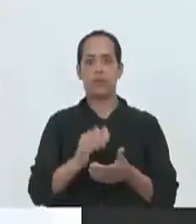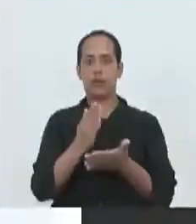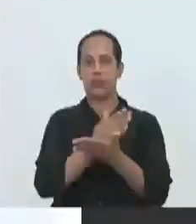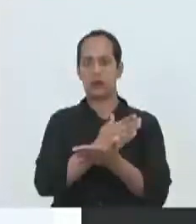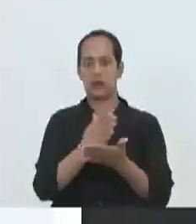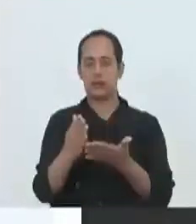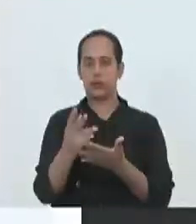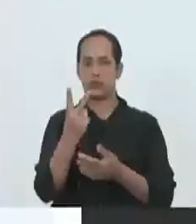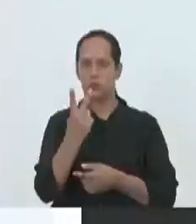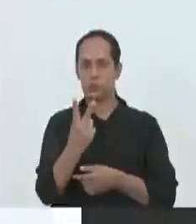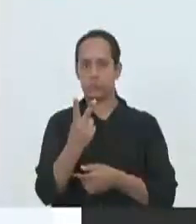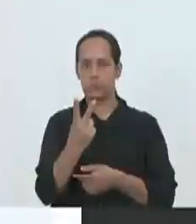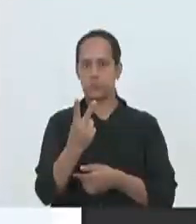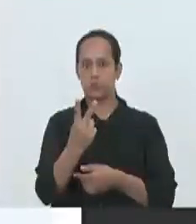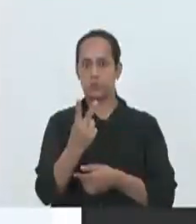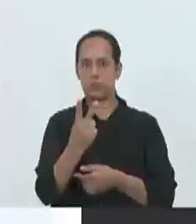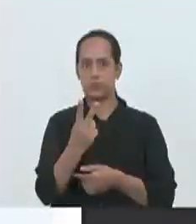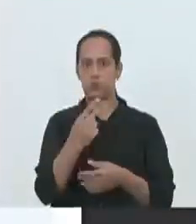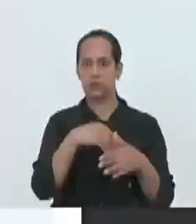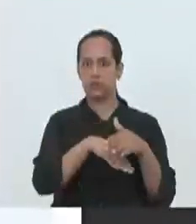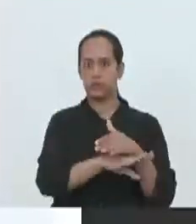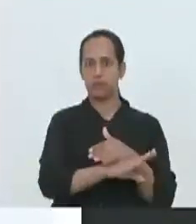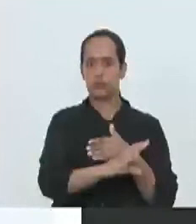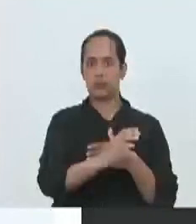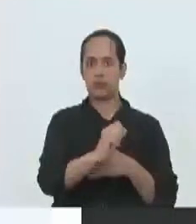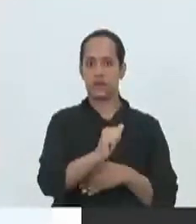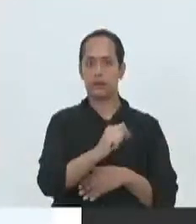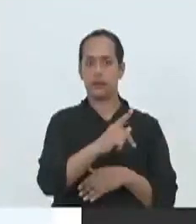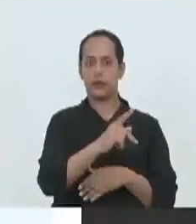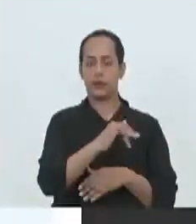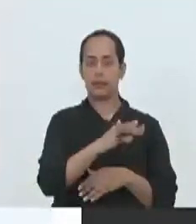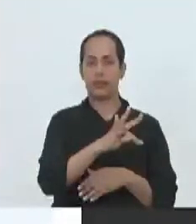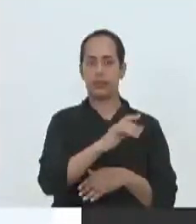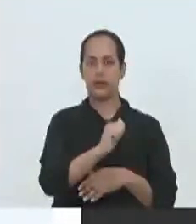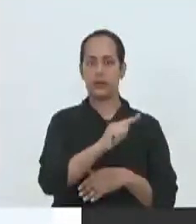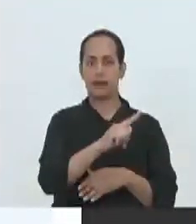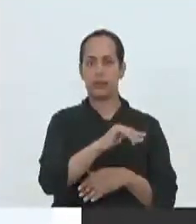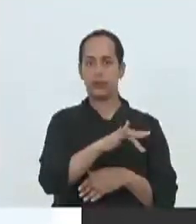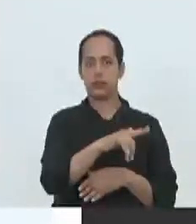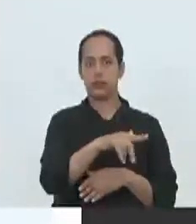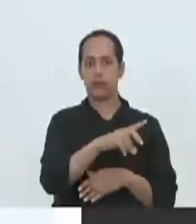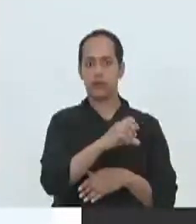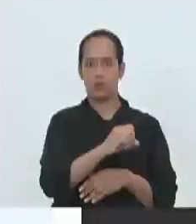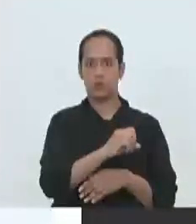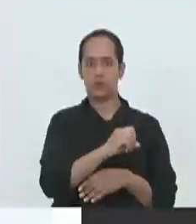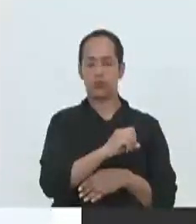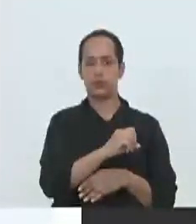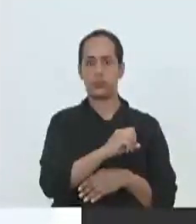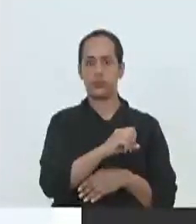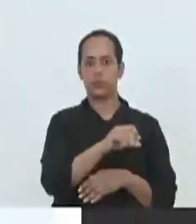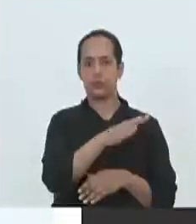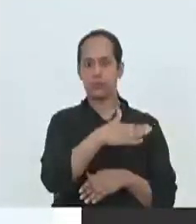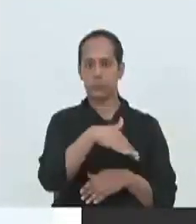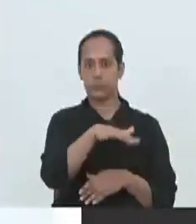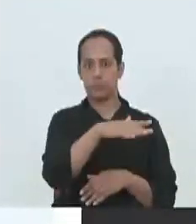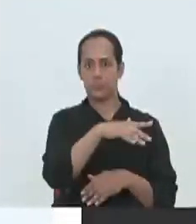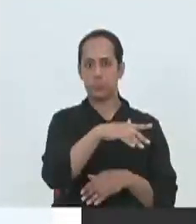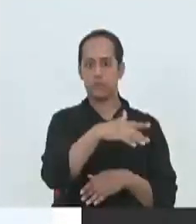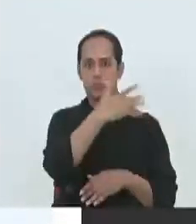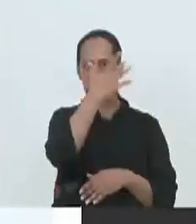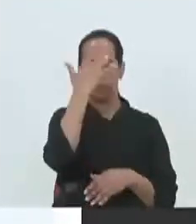capitalizado que é aquela dos Servidores aquele destinado aos servidores admitidas após setembro de